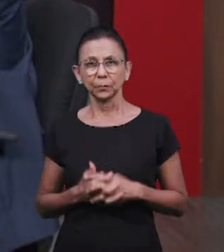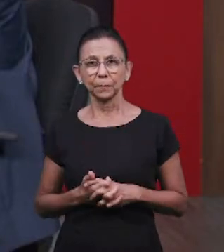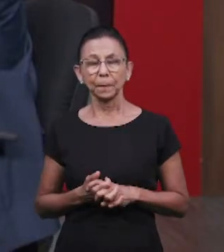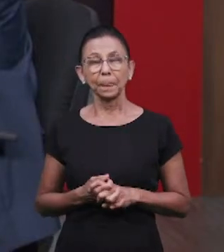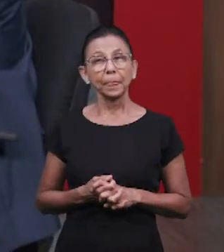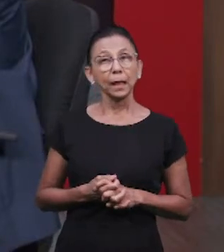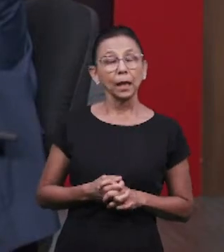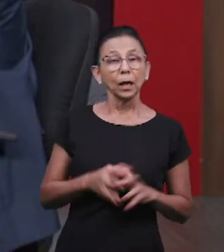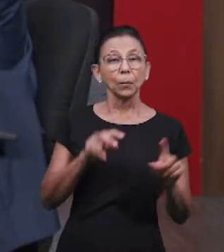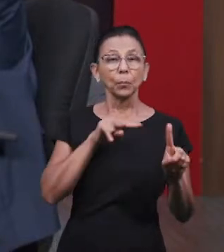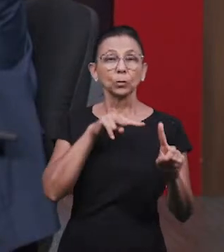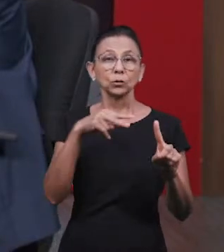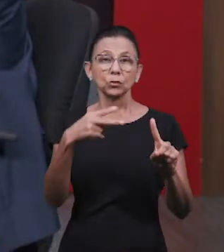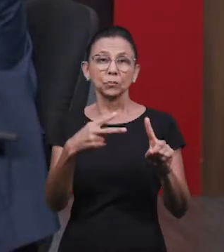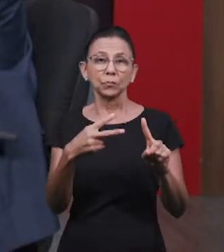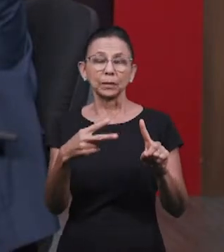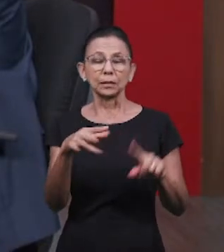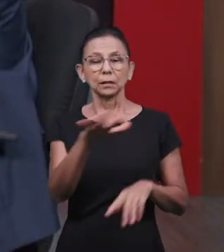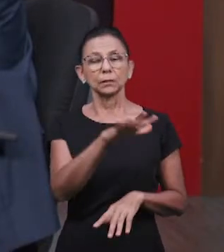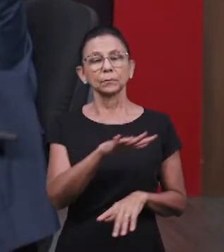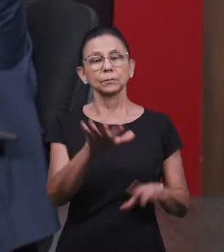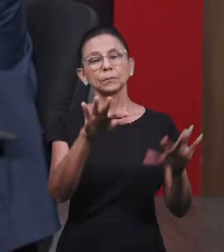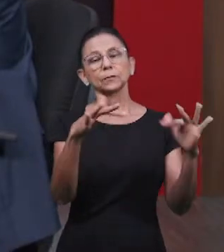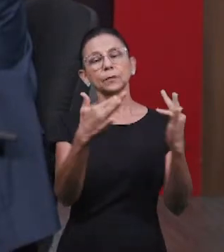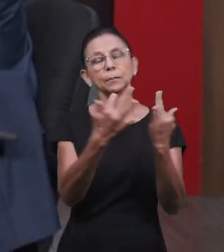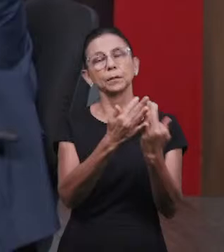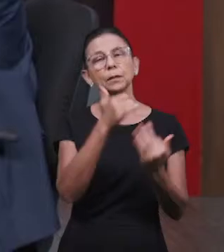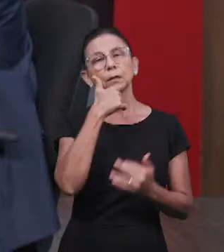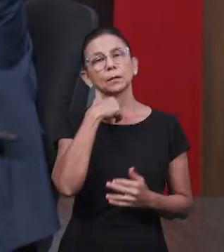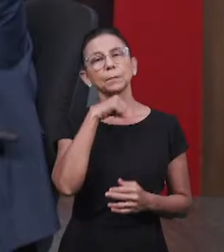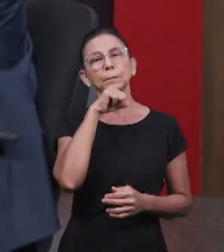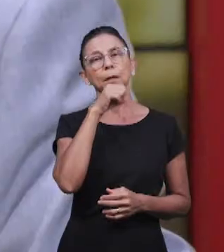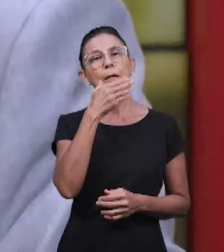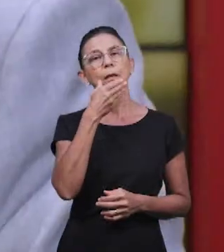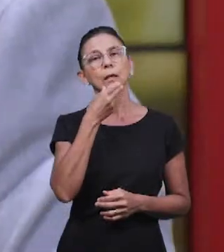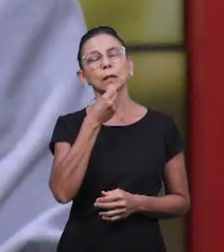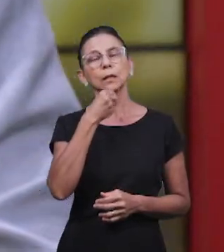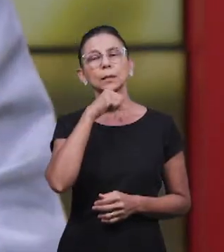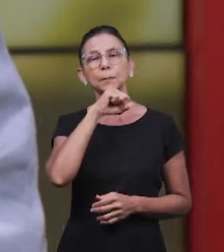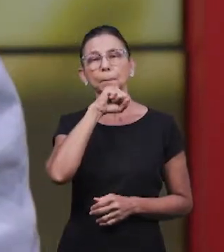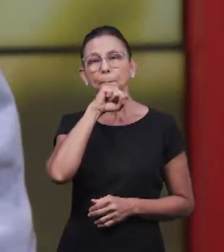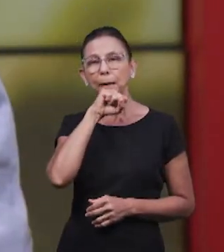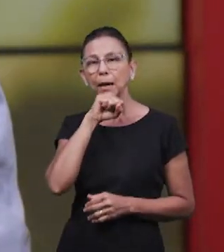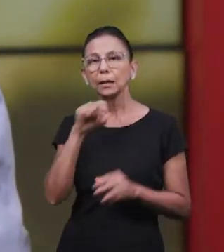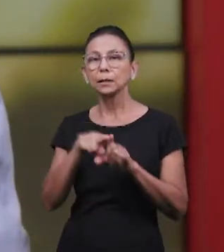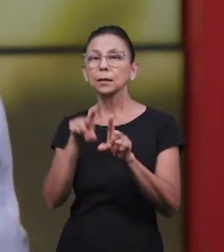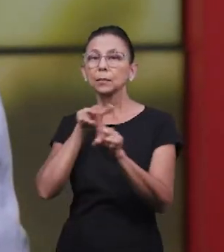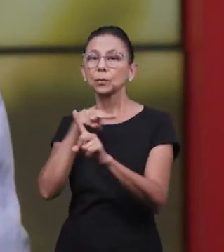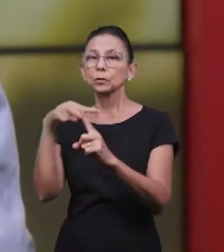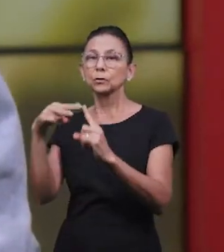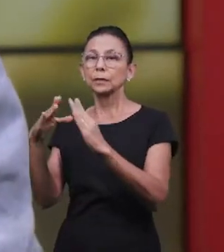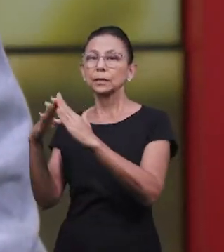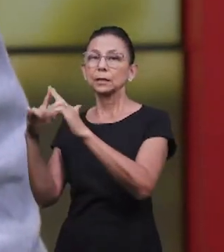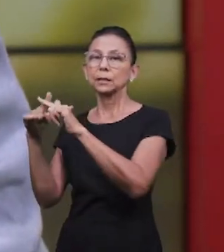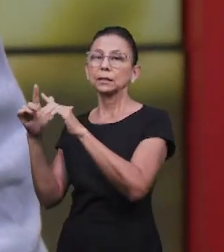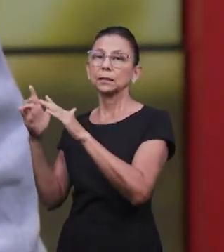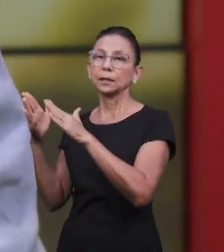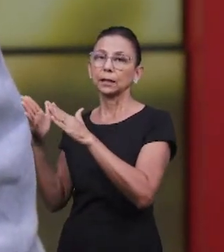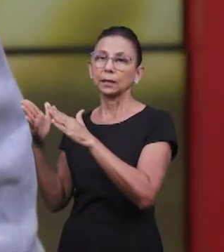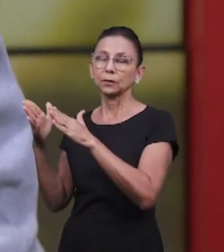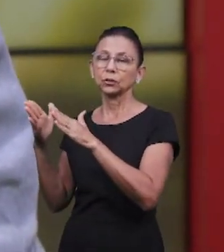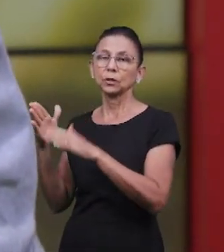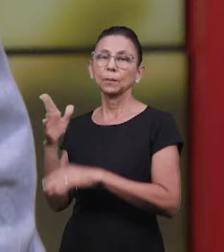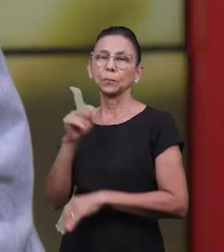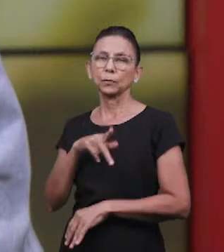vista da família, do ambiente familiar, dos pais, como do ponto de vista da igreja, professoras